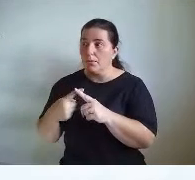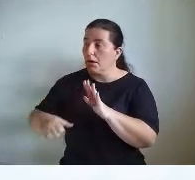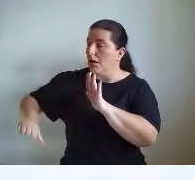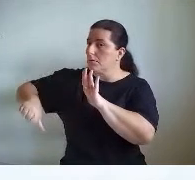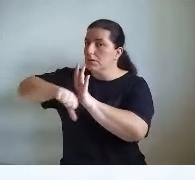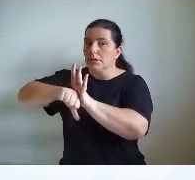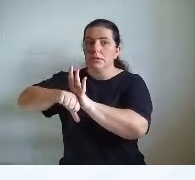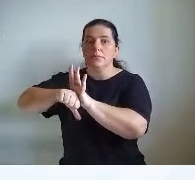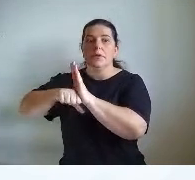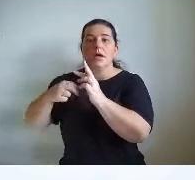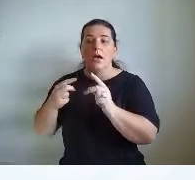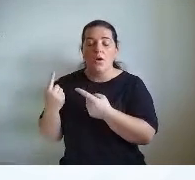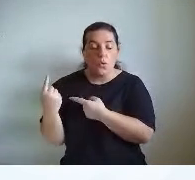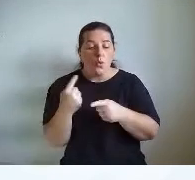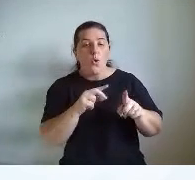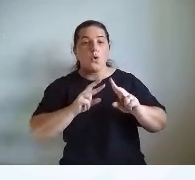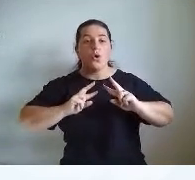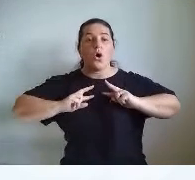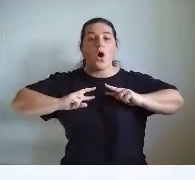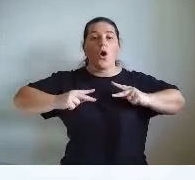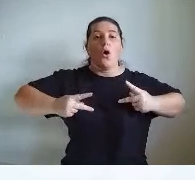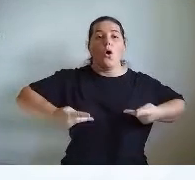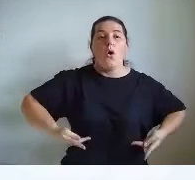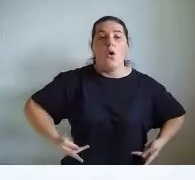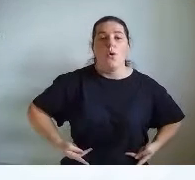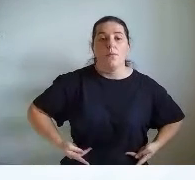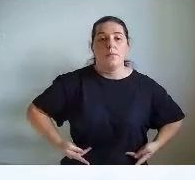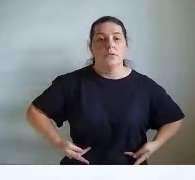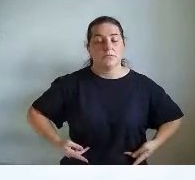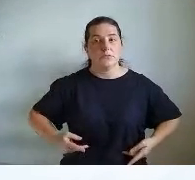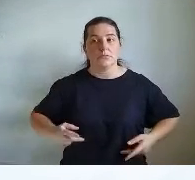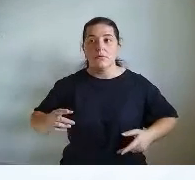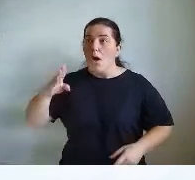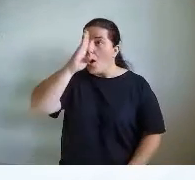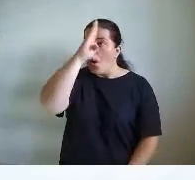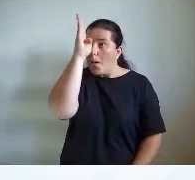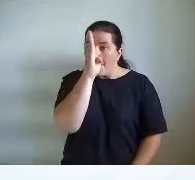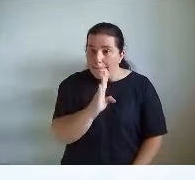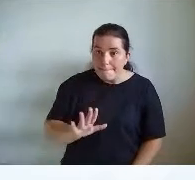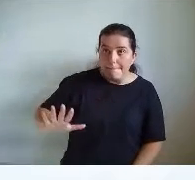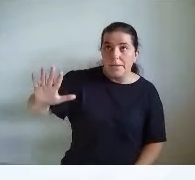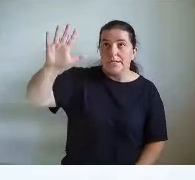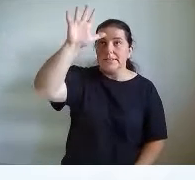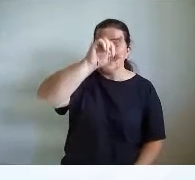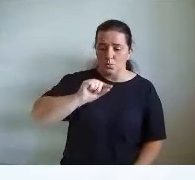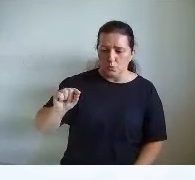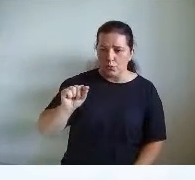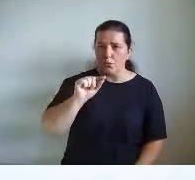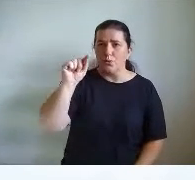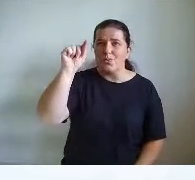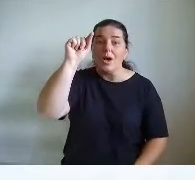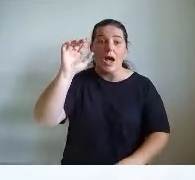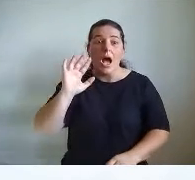contra a humanidade, ela está acontecendo diariamente aqui nesse país e não está acontecendo nada, doutora.